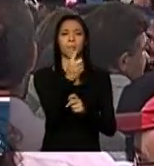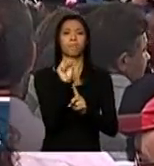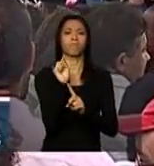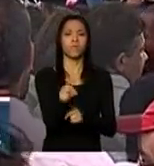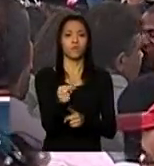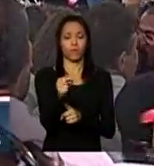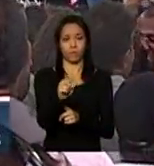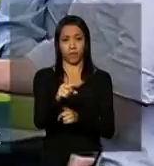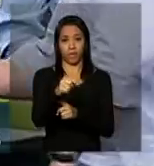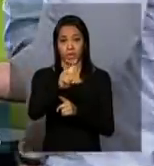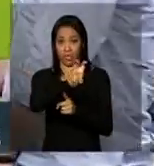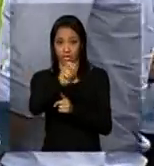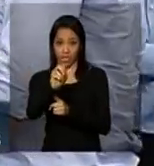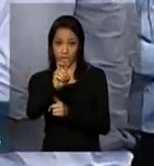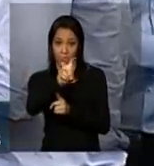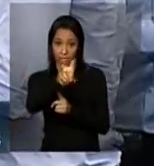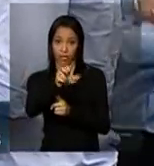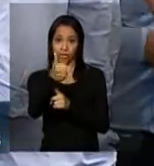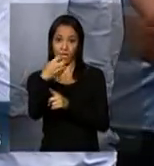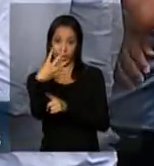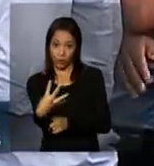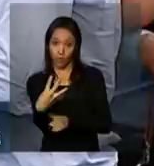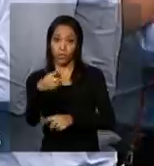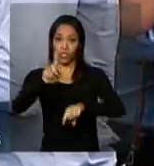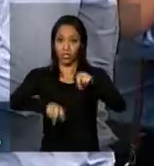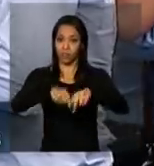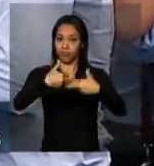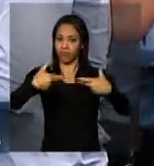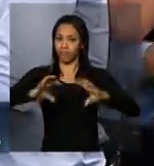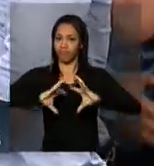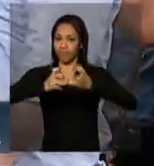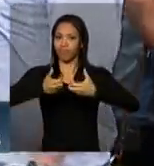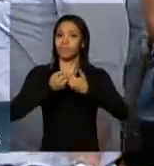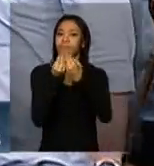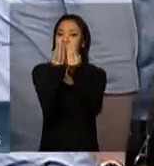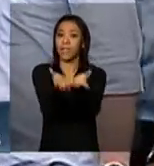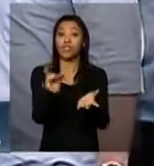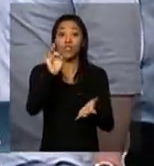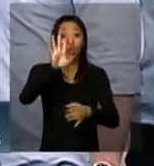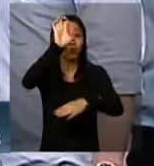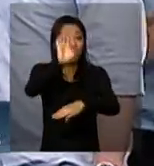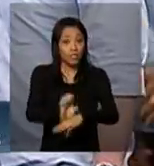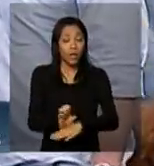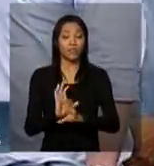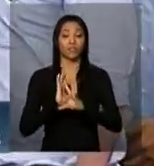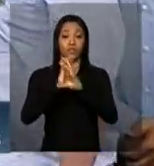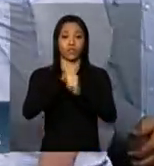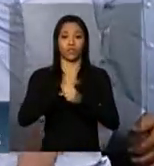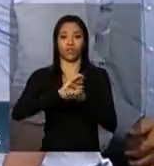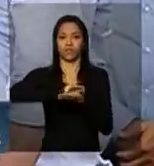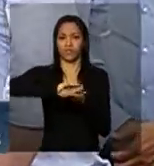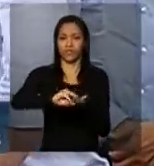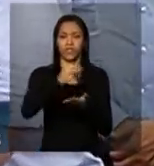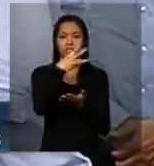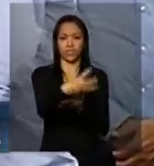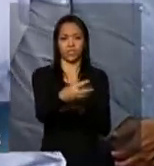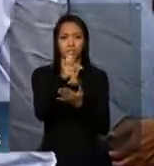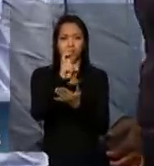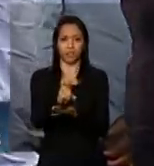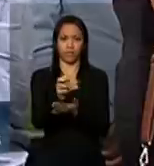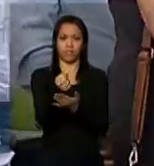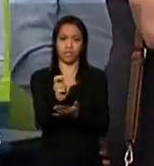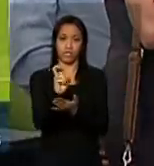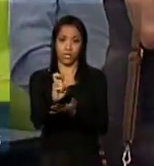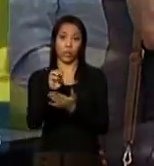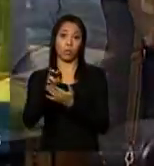1514 equipamentos somente em Minas Gerais O que representa um investimento de 355 milhões